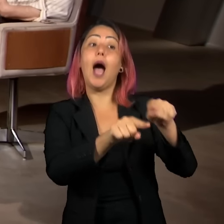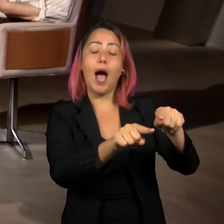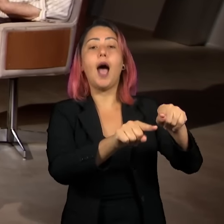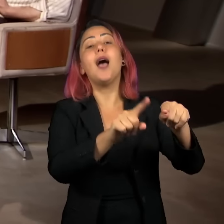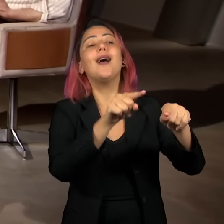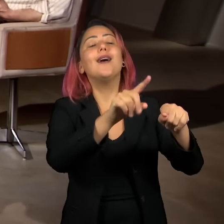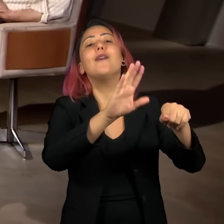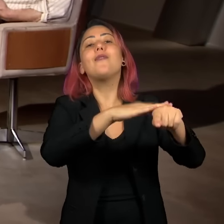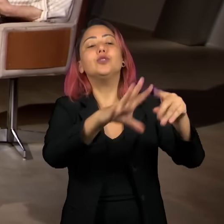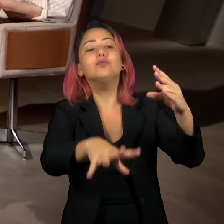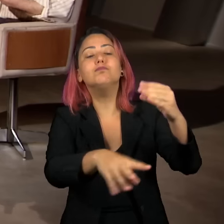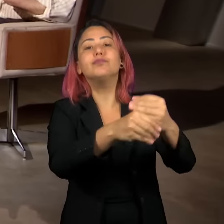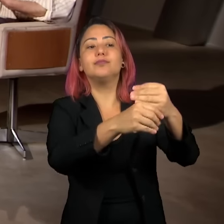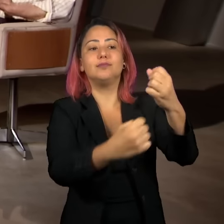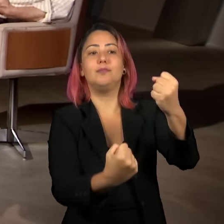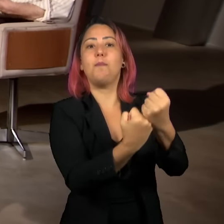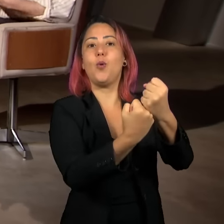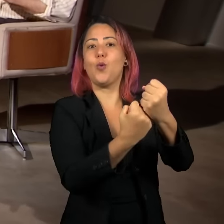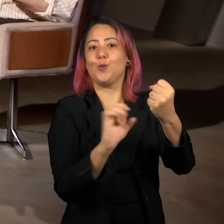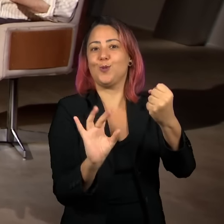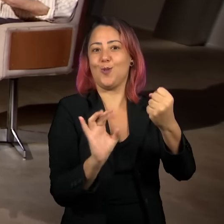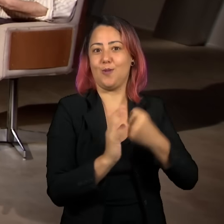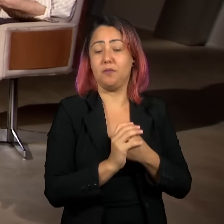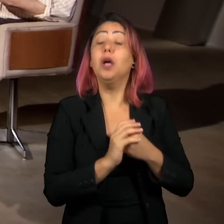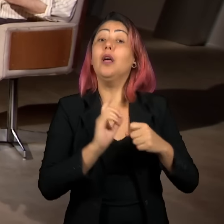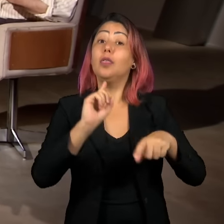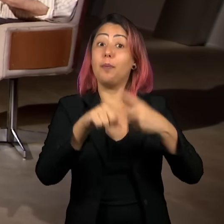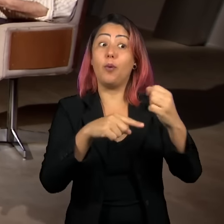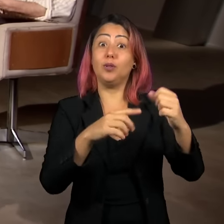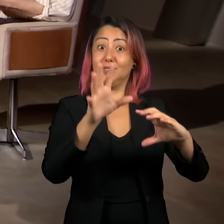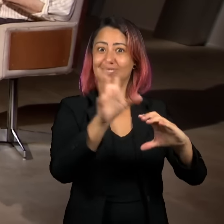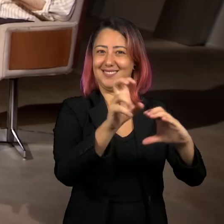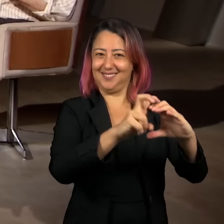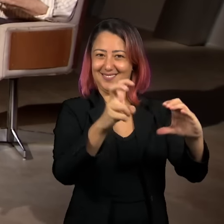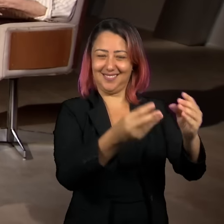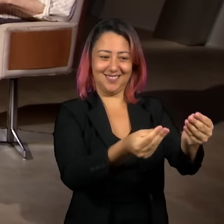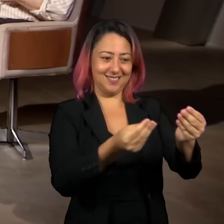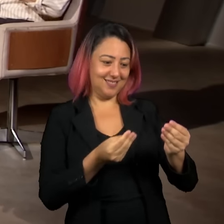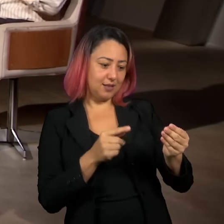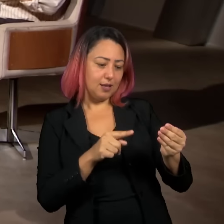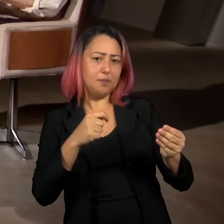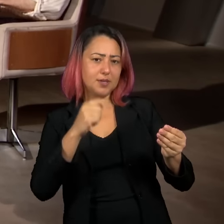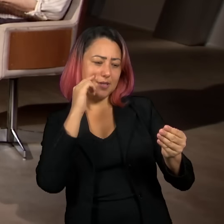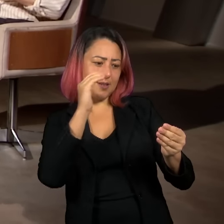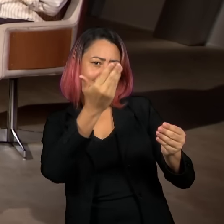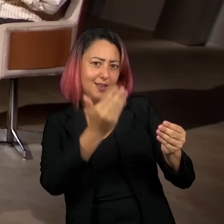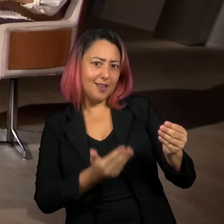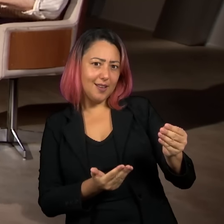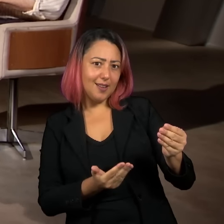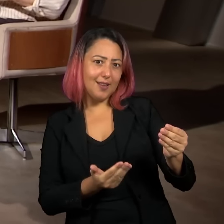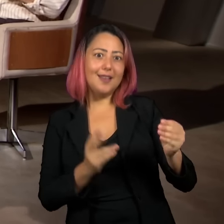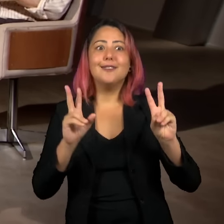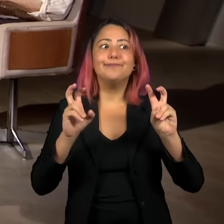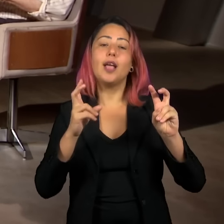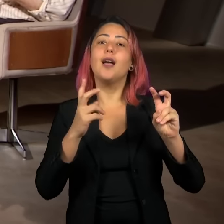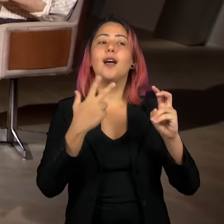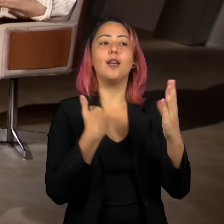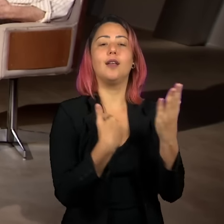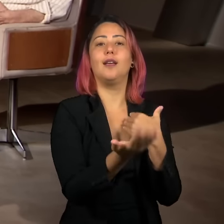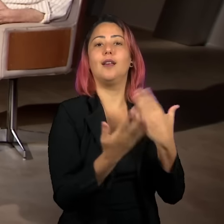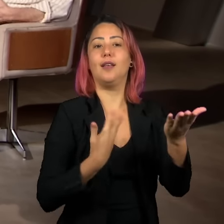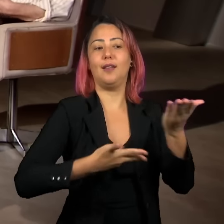tem que ponderar aquilo entender e estabelecer esse diálogo com a máquina para você